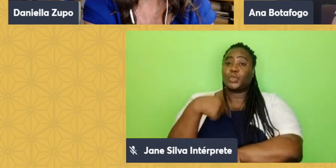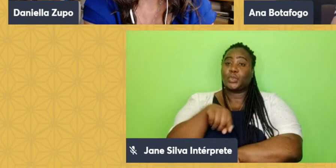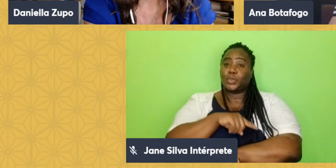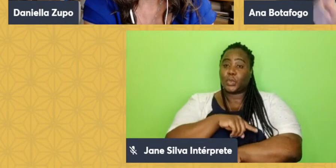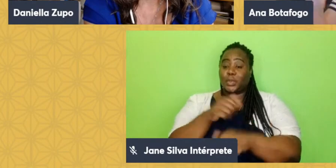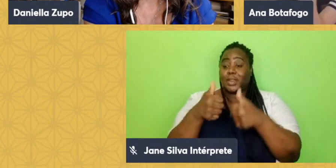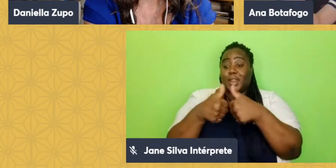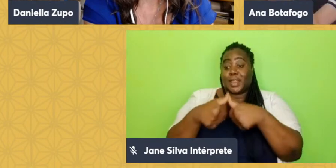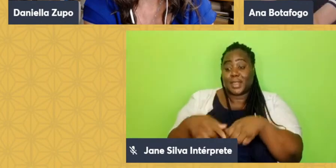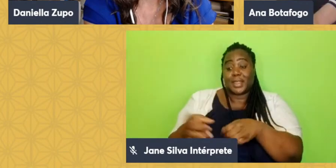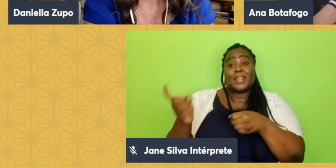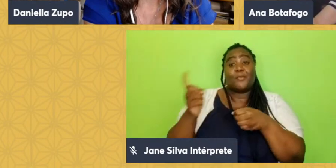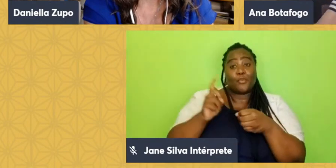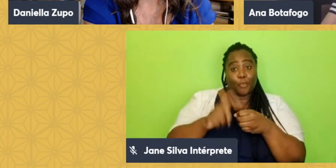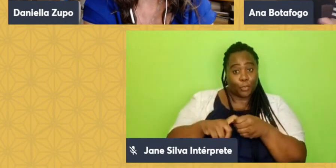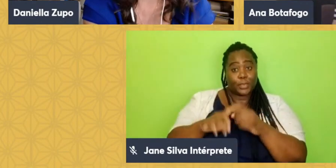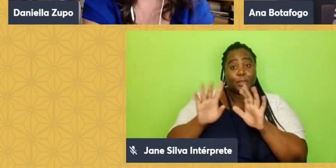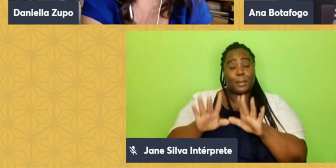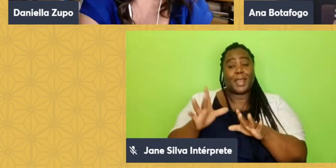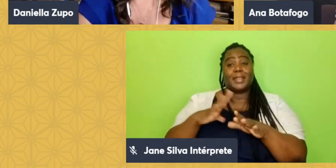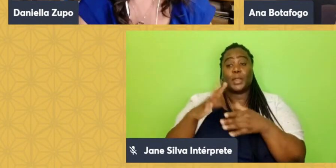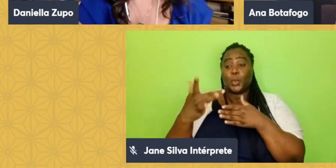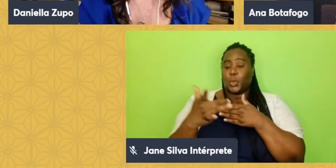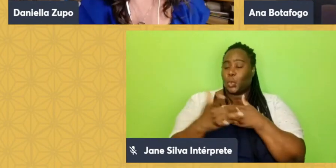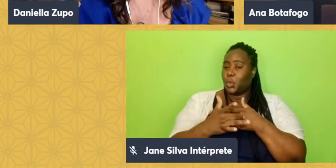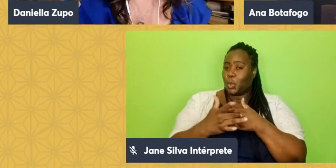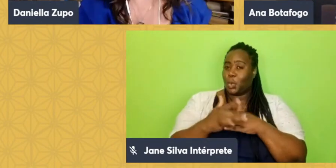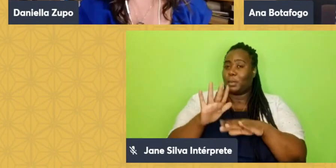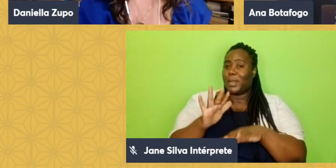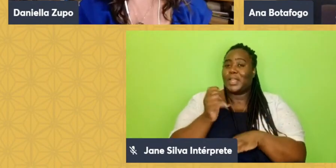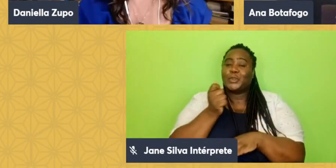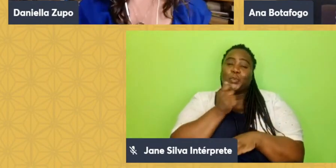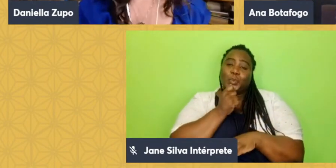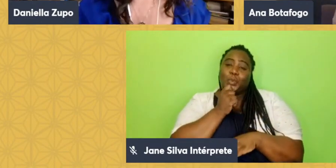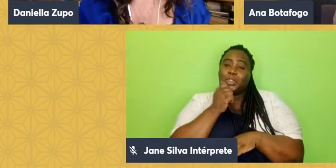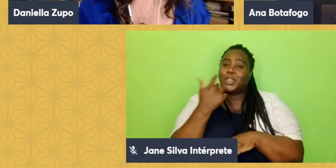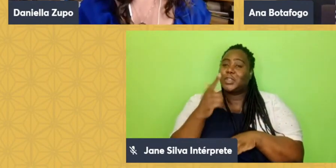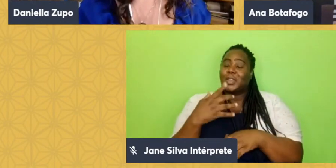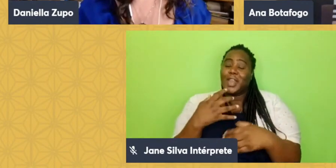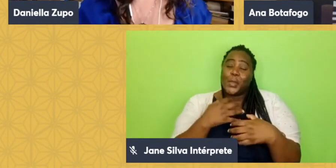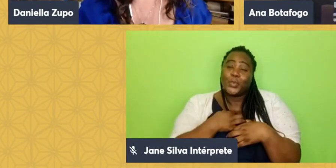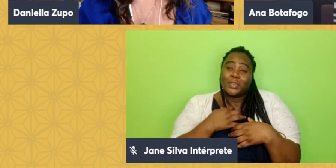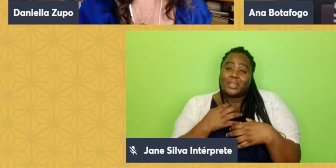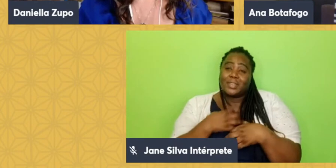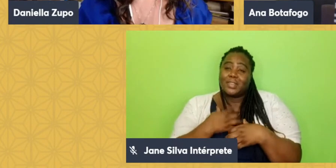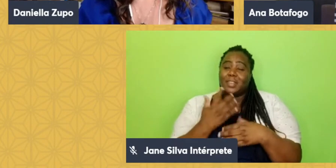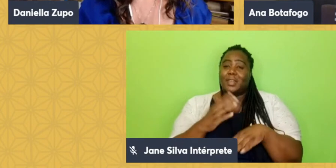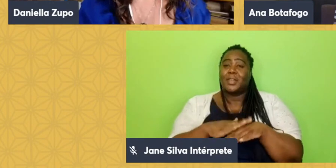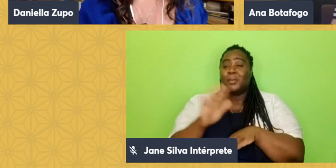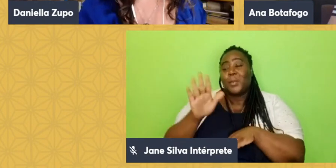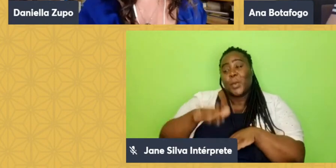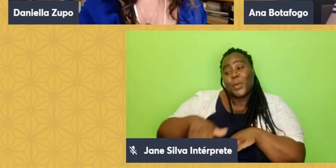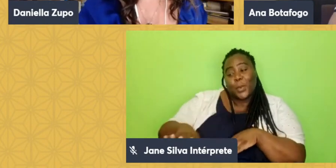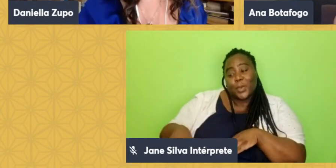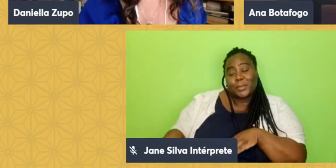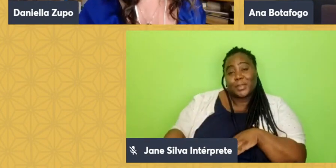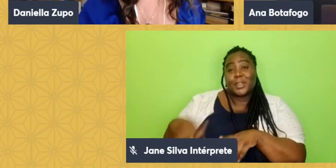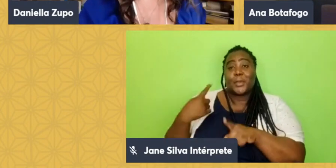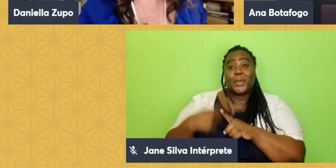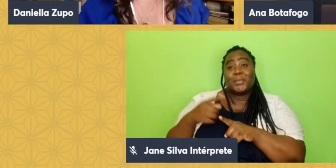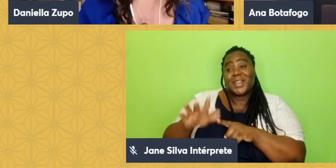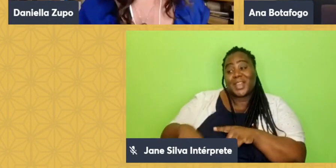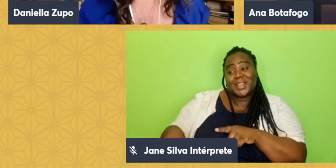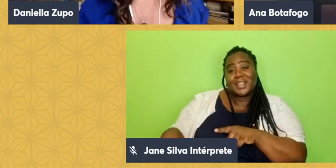está voltando mas tem um toque mas ainda não tem isso ainda sinto Sobretudo com as pequenas porque as